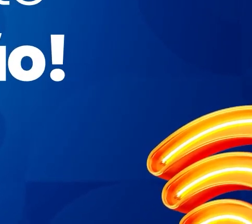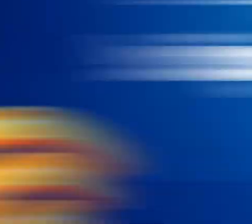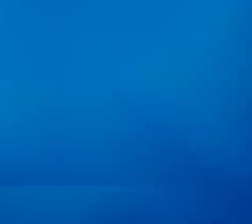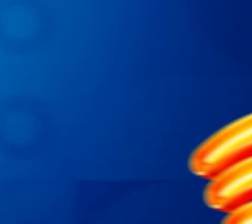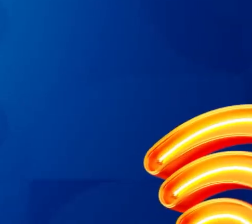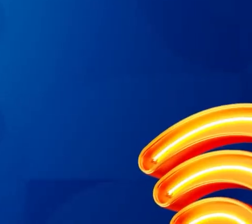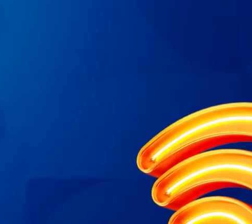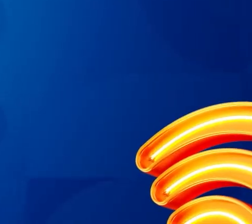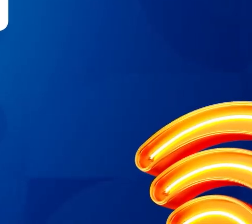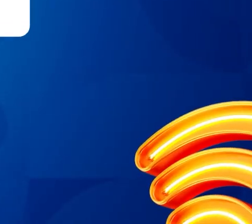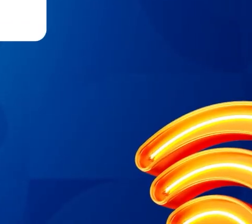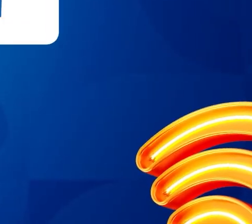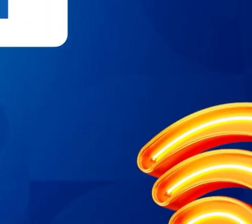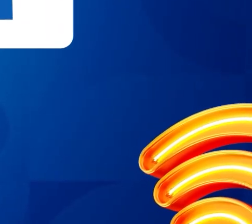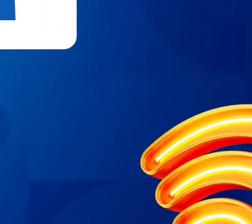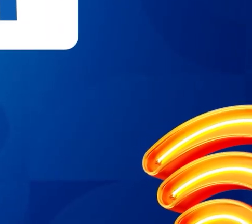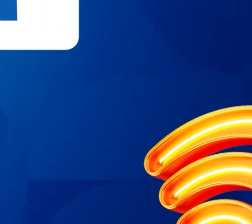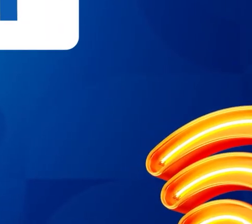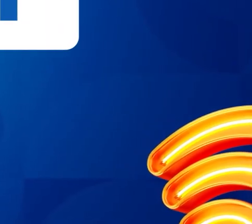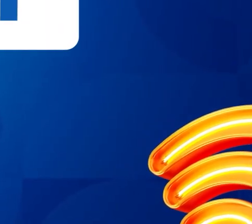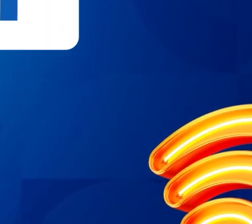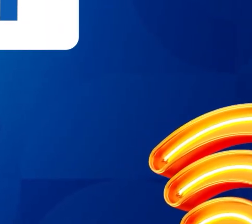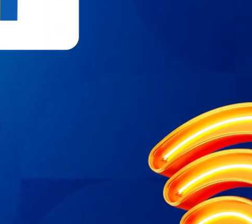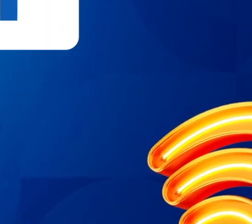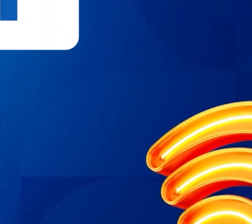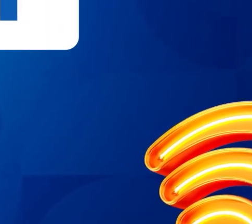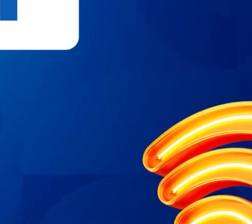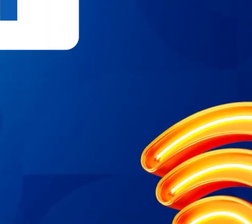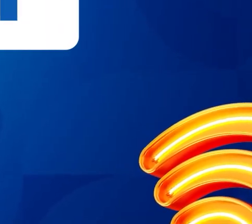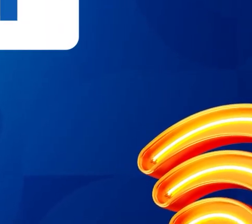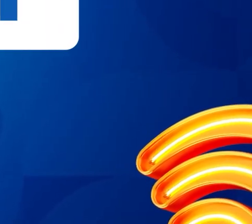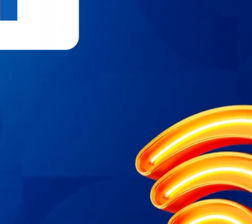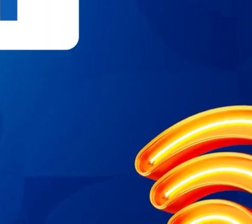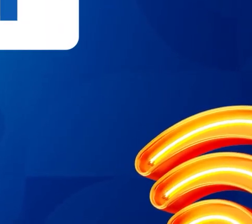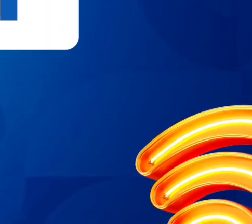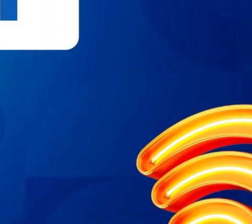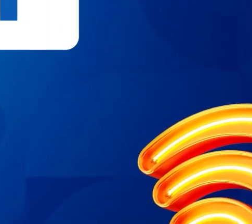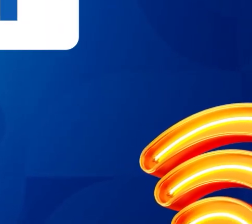da região. Basta ligar ou mandar mensagem via WhatsApp para o número